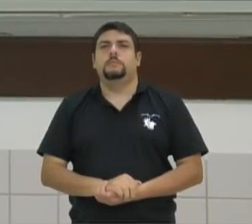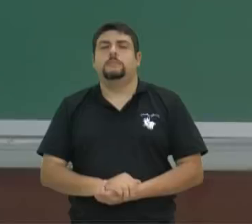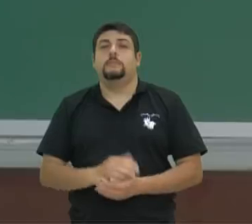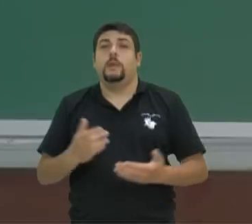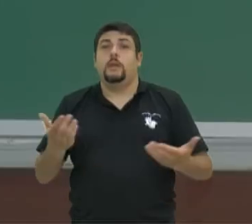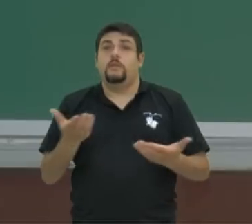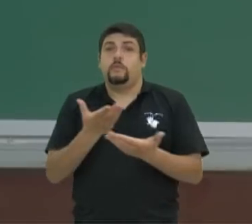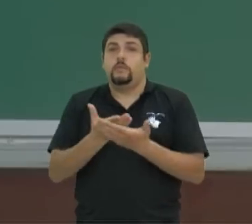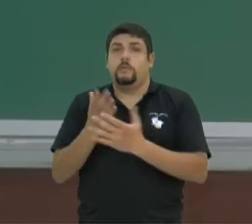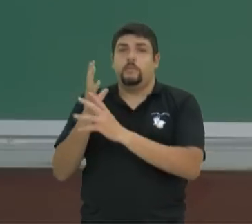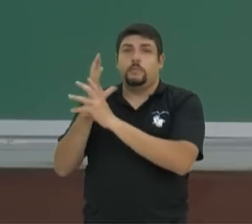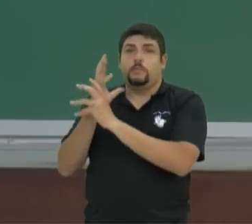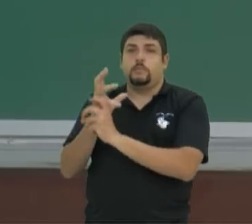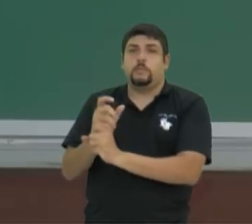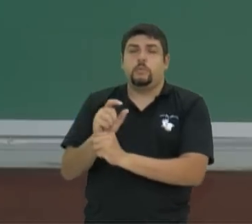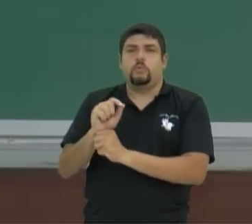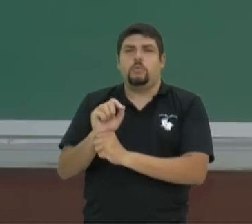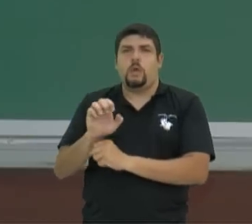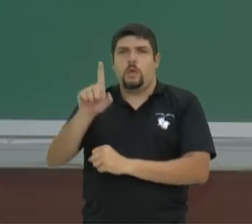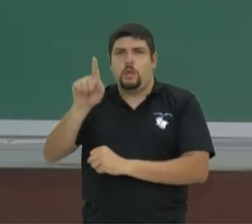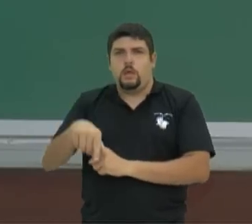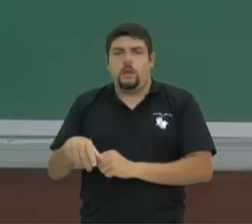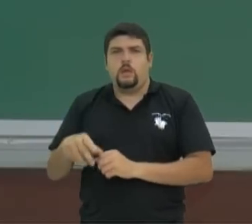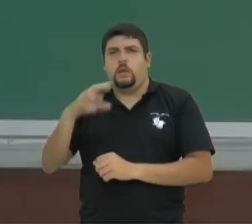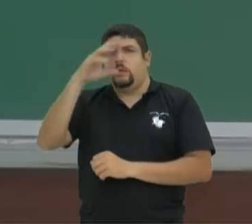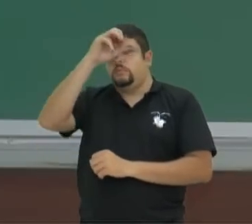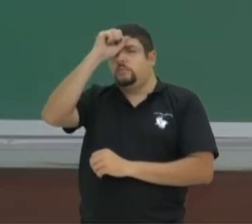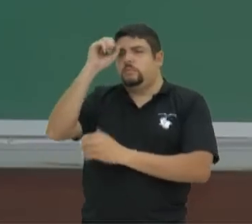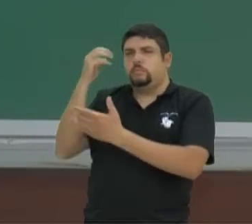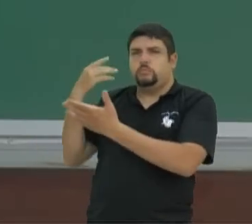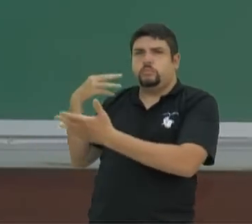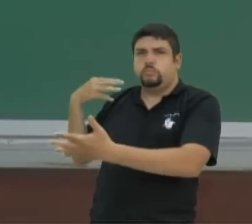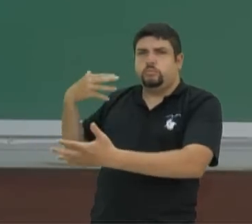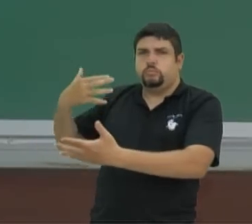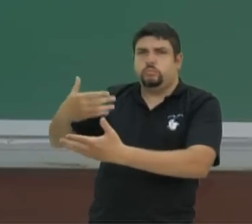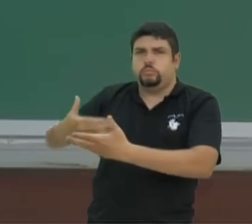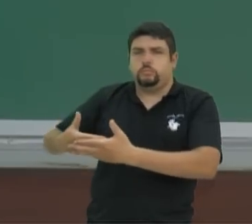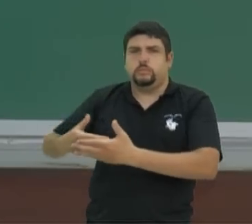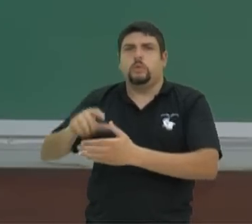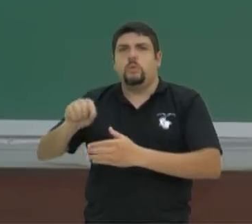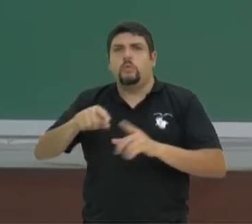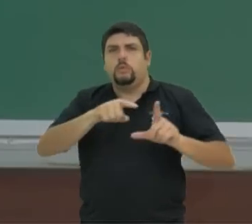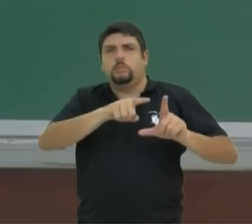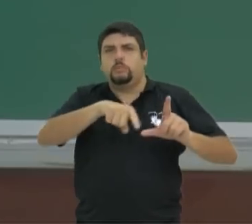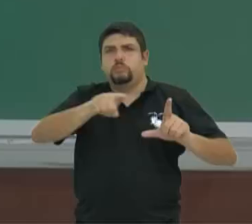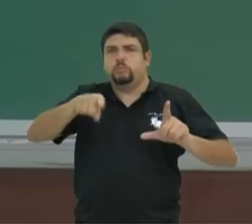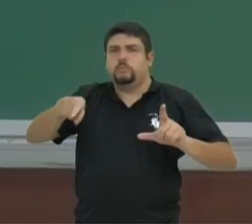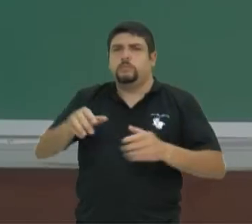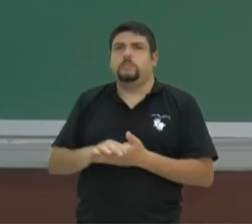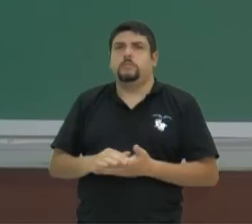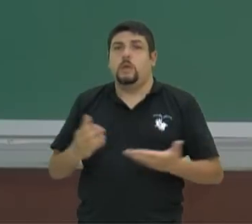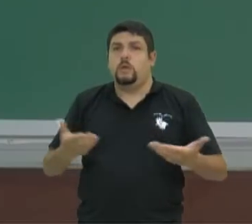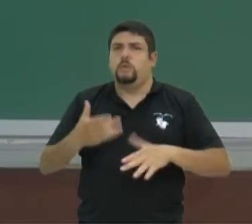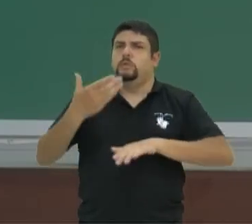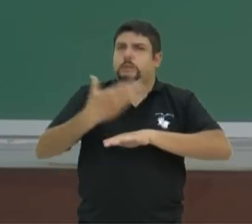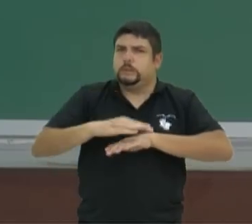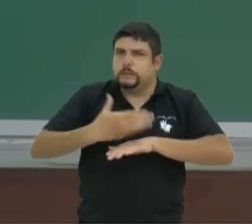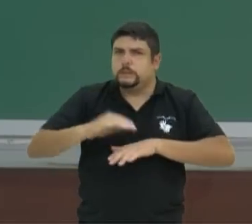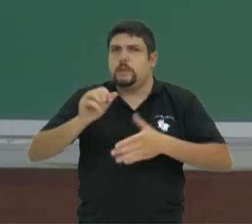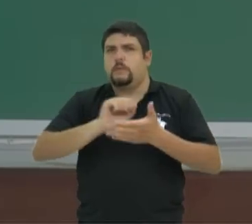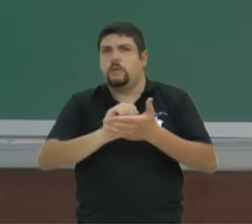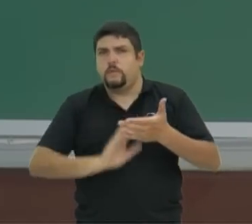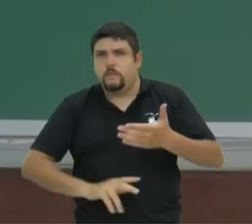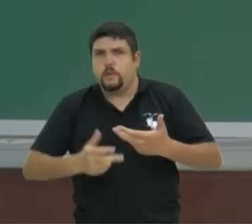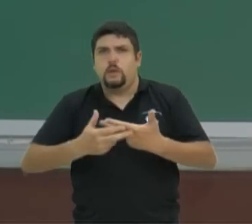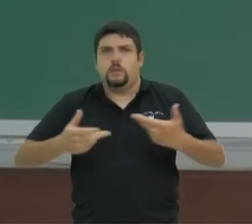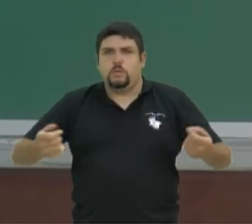nós aprendemos hoje? Retomada teórica de medidas em estatística. Tá? Então a gente só viu a teoria, por isso a gente escreveu um monte, fez um monte de exercício, os